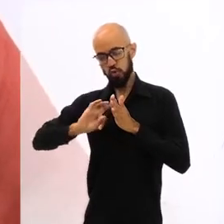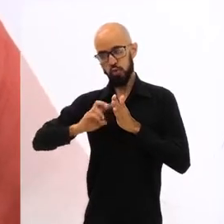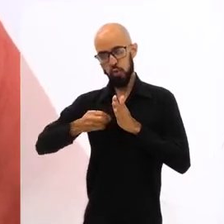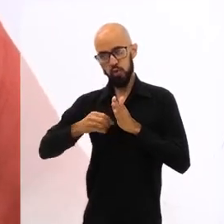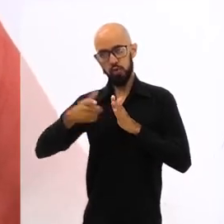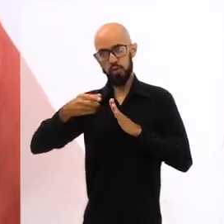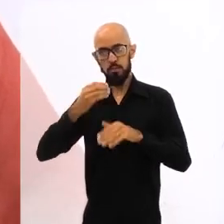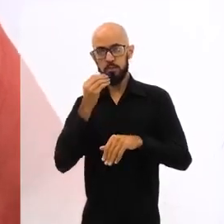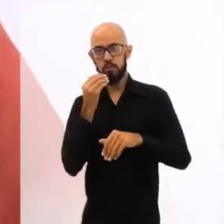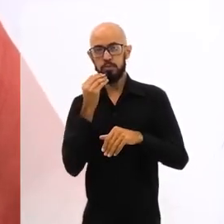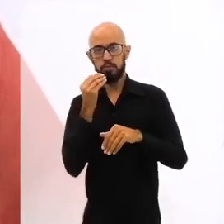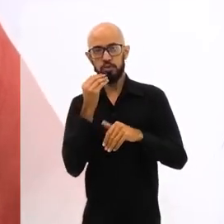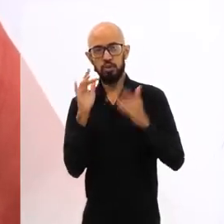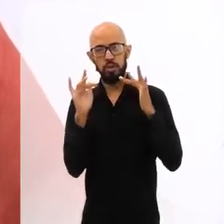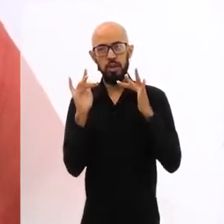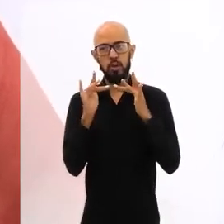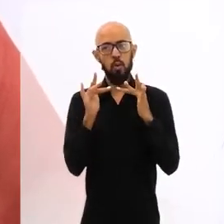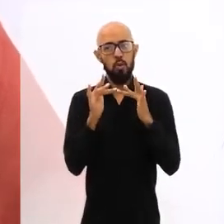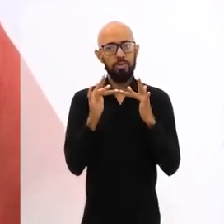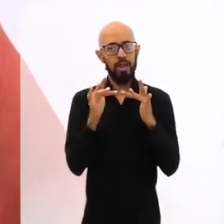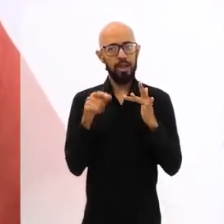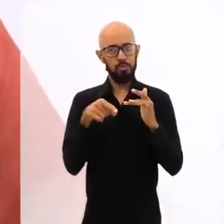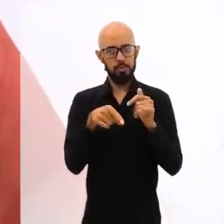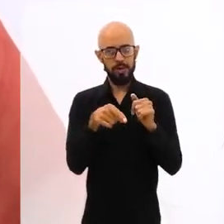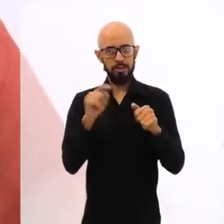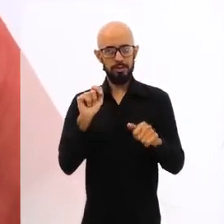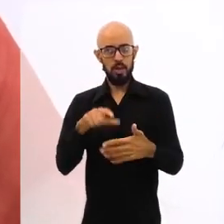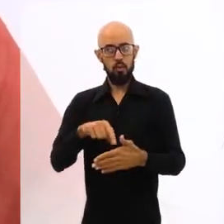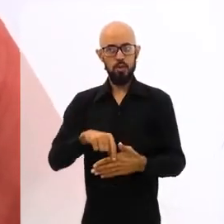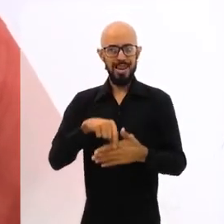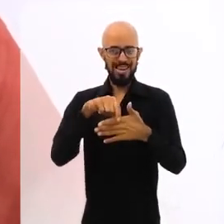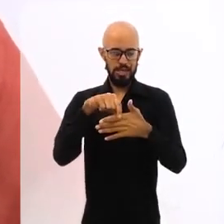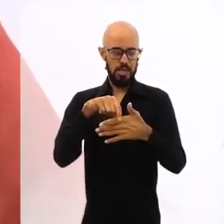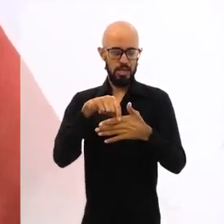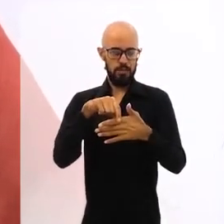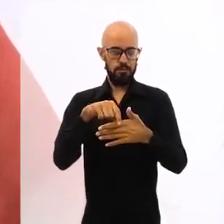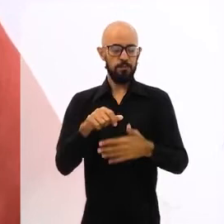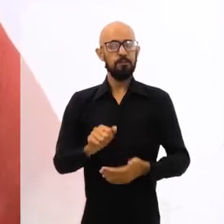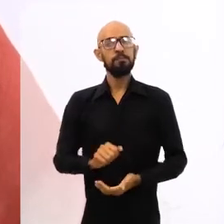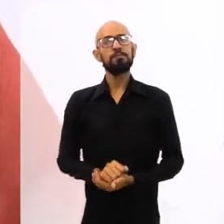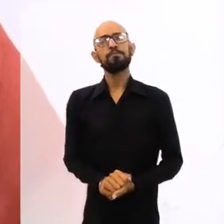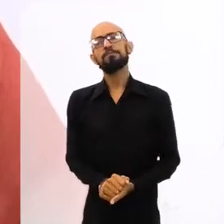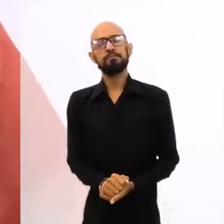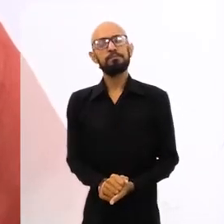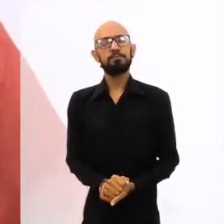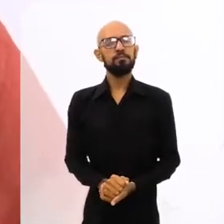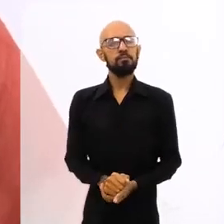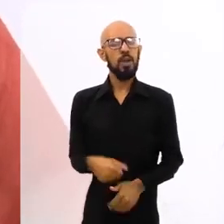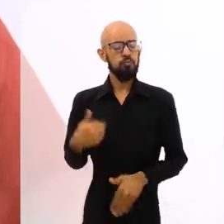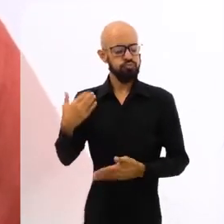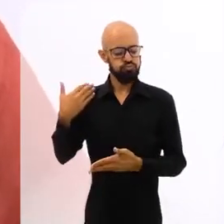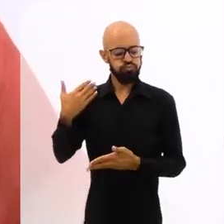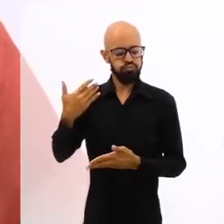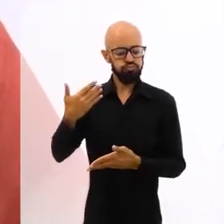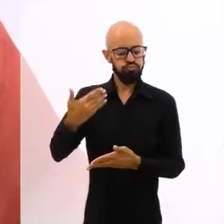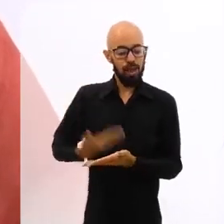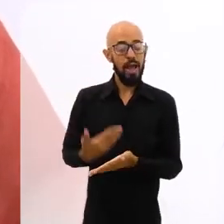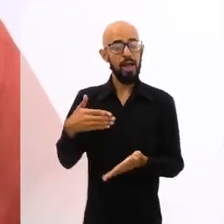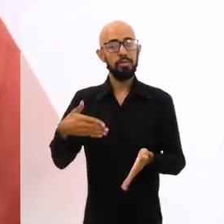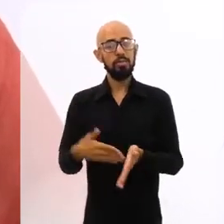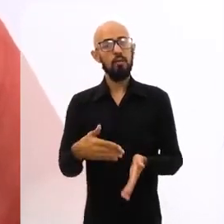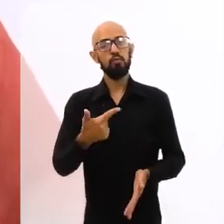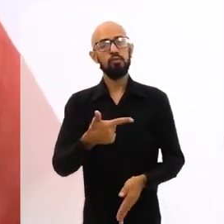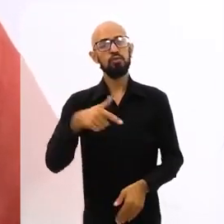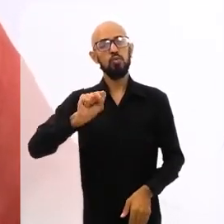pudesse colocar ele em contato com essas condições dele ser um grande líder. Então ele foi levando isso durante até